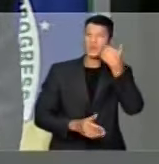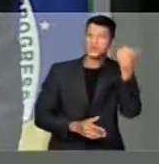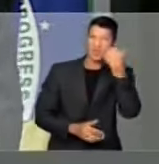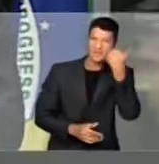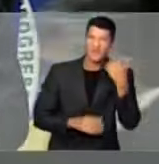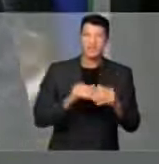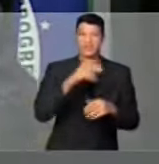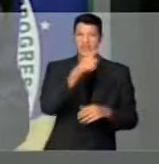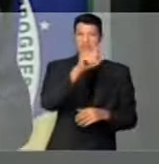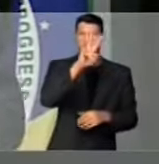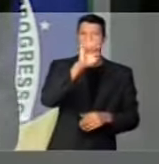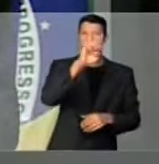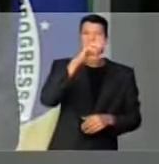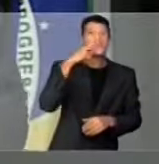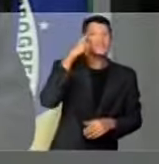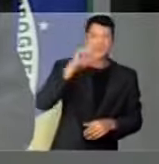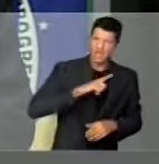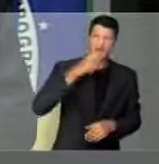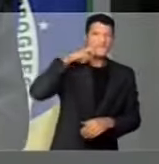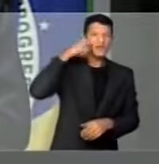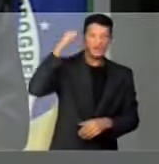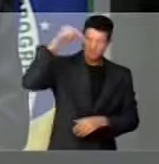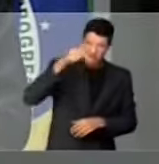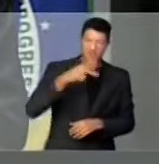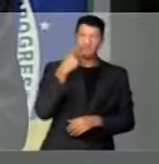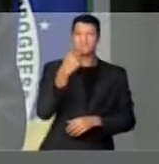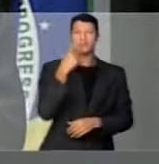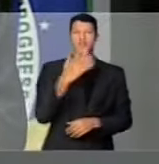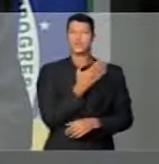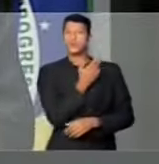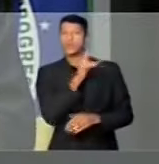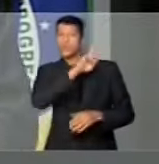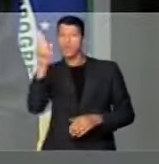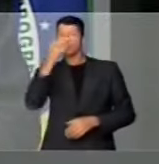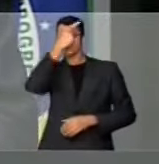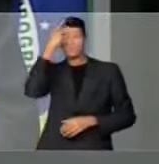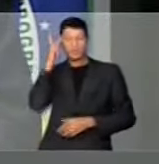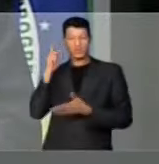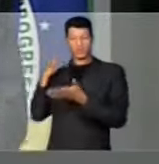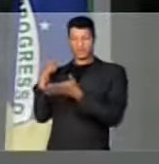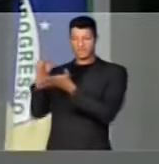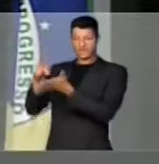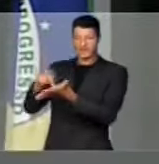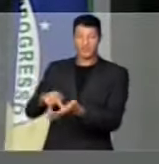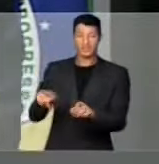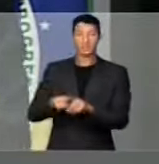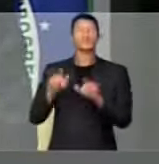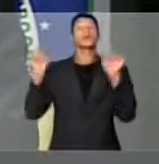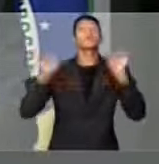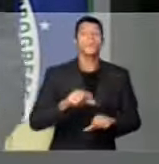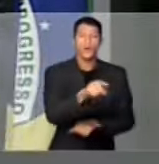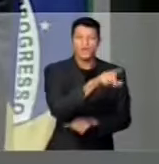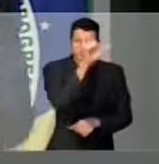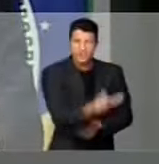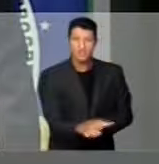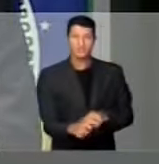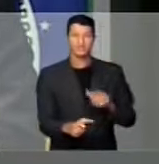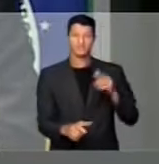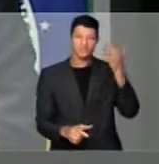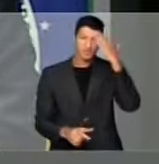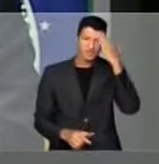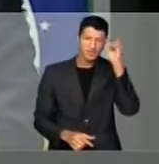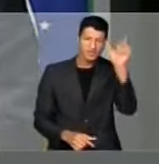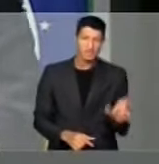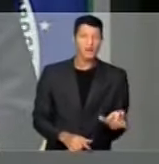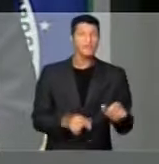vergonhas, tenha vergonha de vir aqui para falar no nome de pessoas honestas. E o pior, que Vossa Excelência